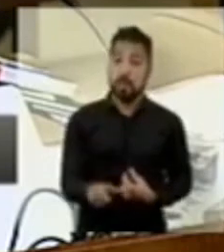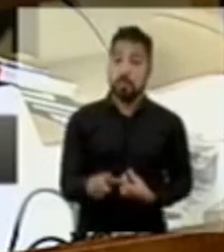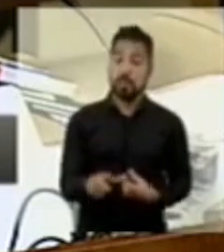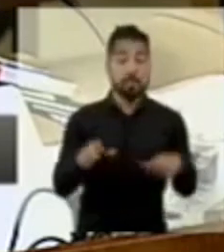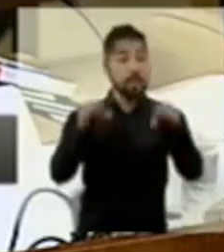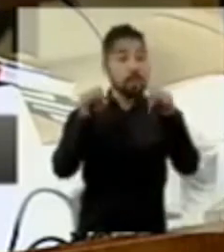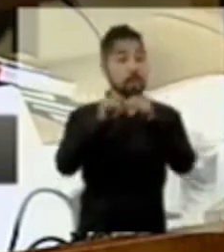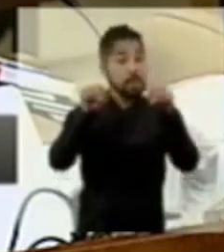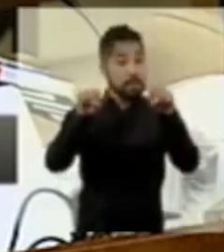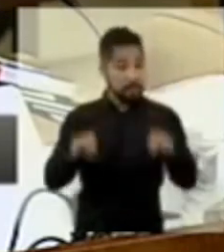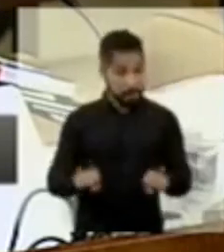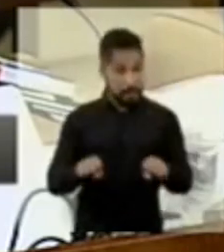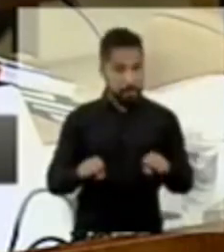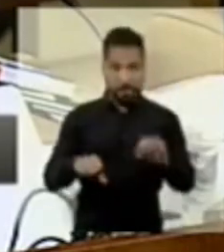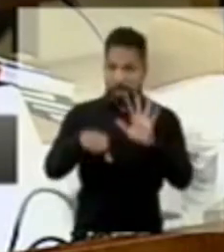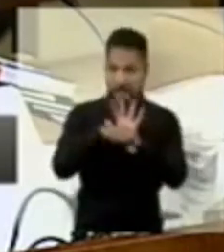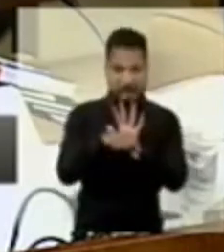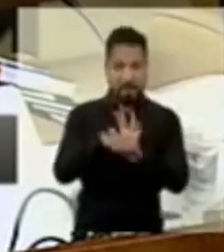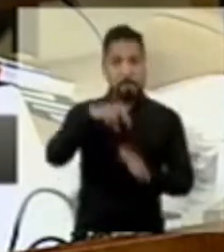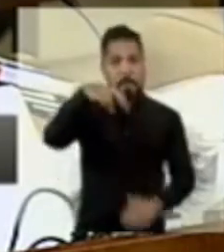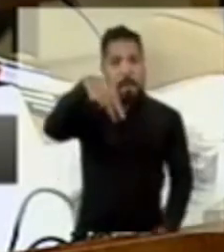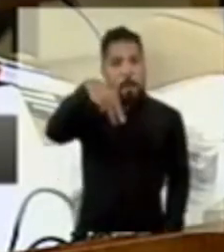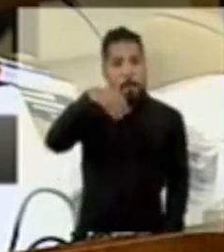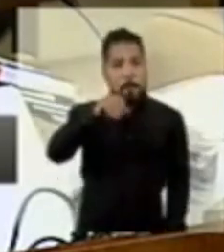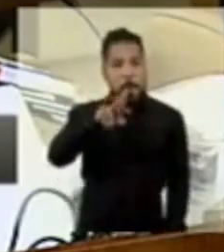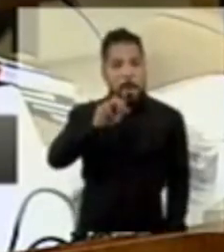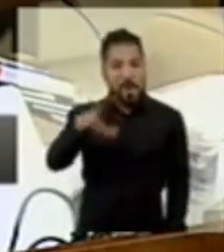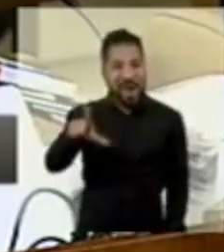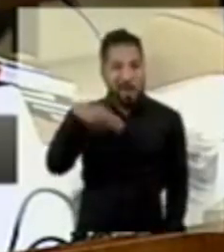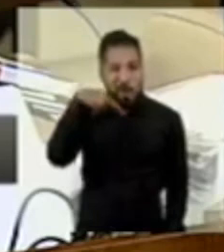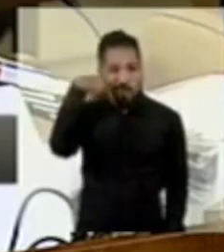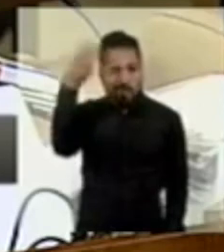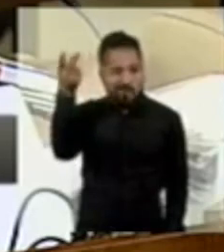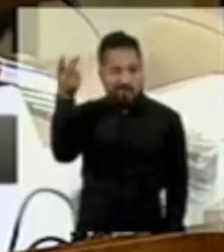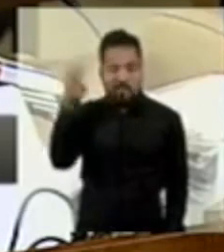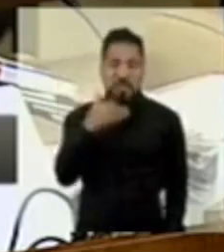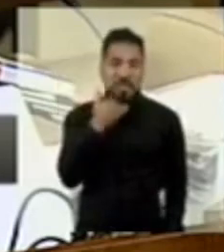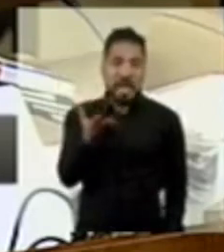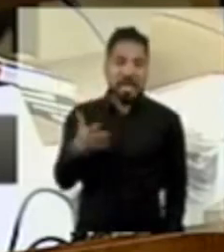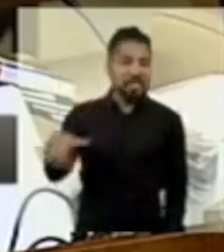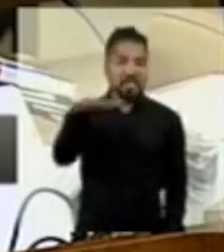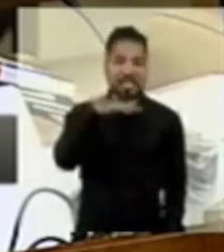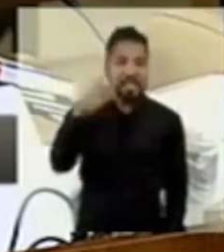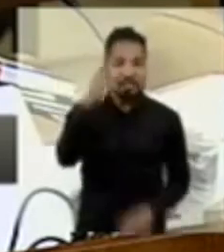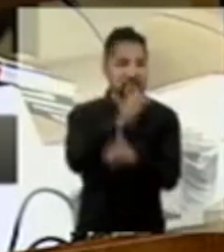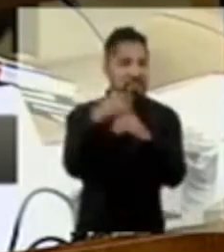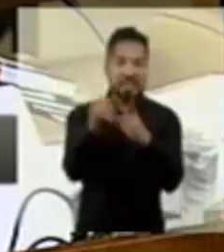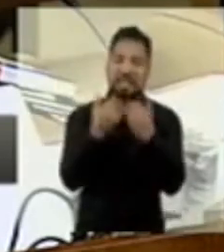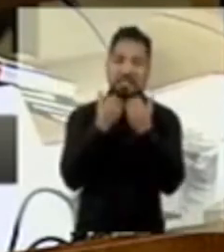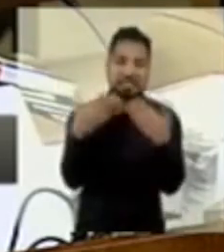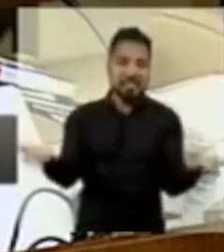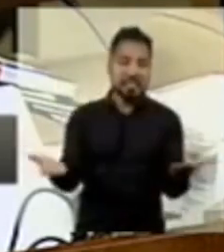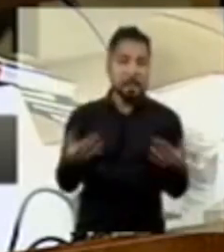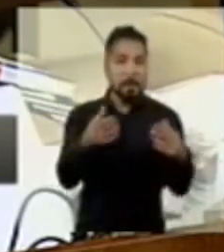sistema penal desmoralizado não serve a ninguém não serve à sociedade não serve o